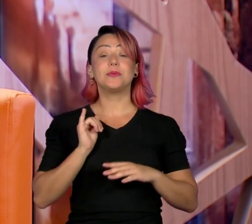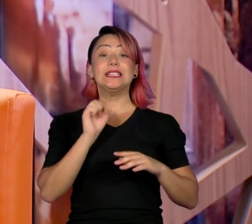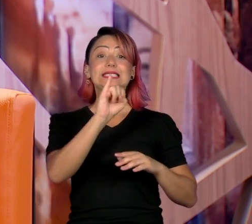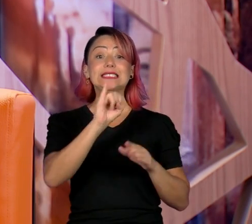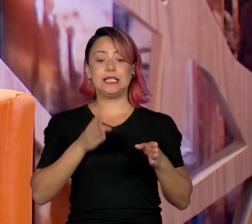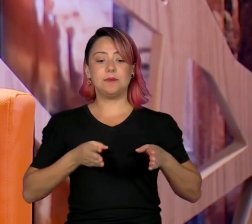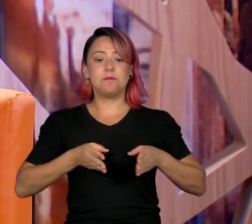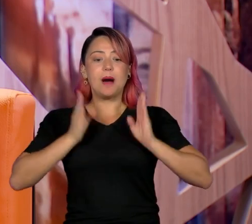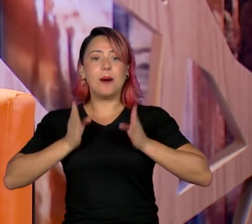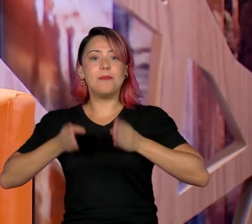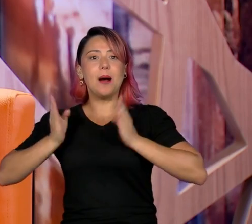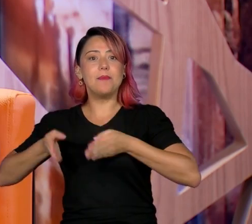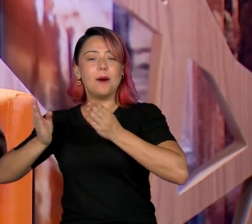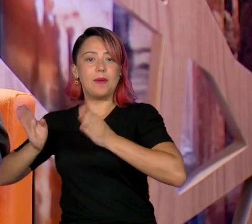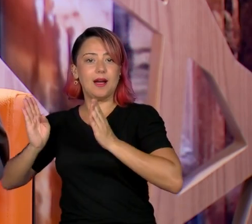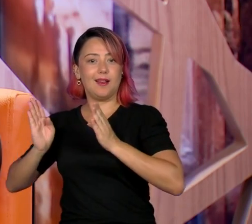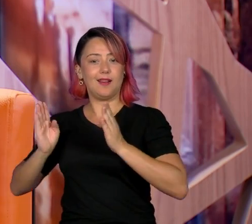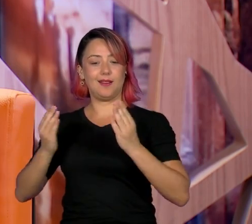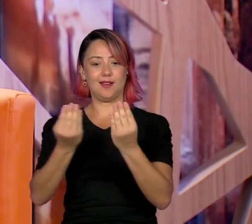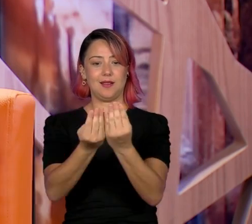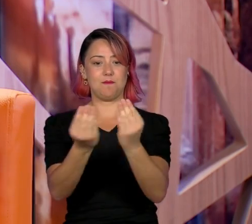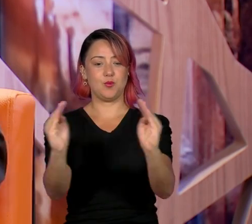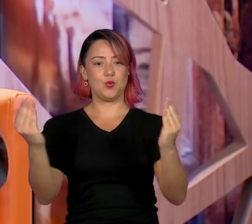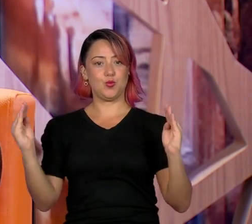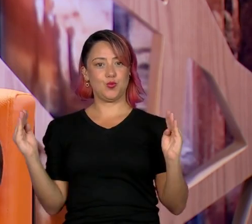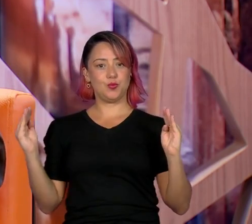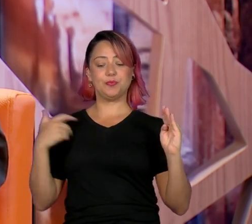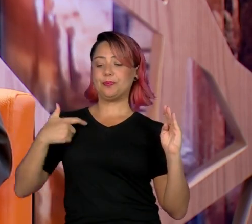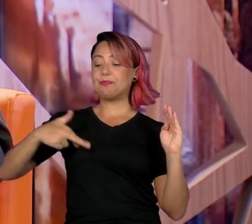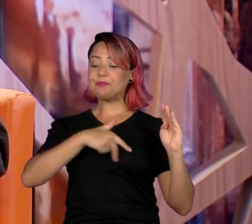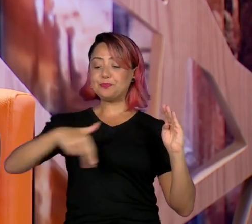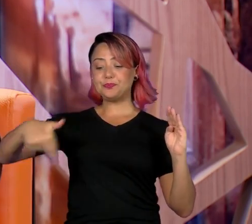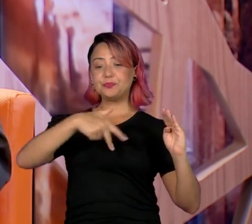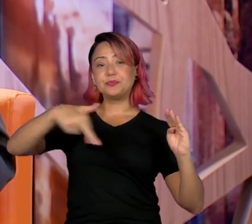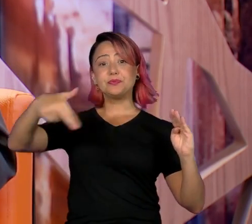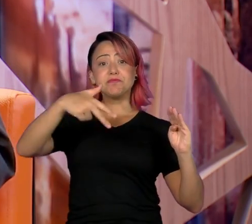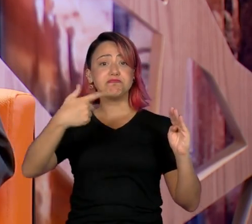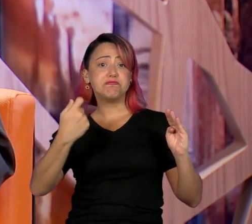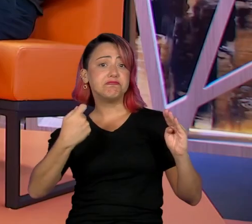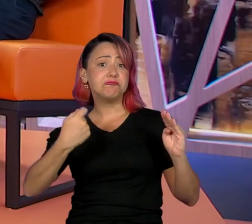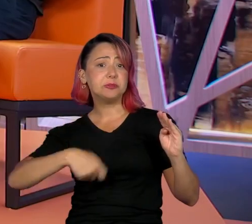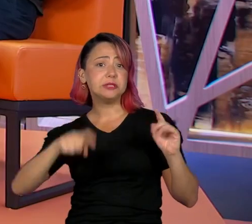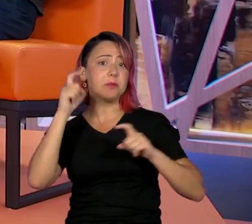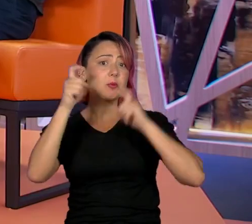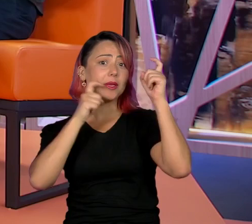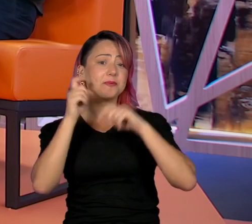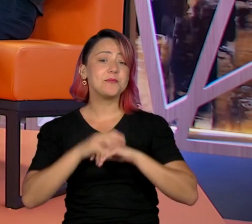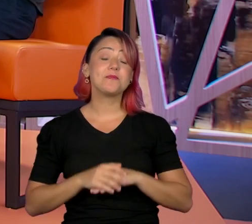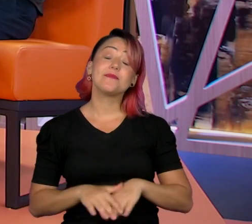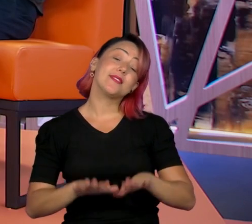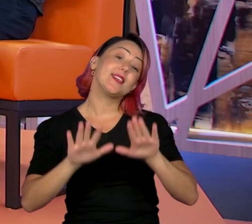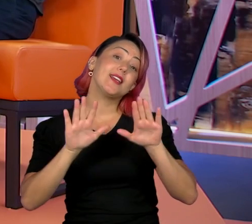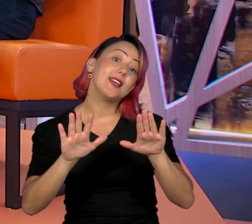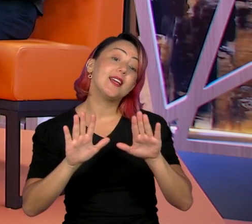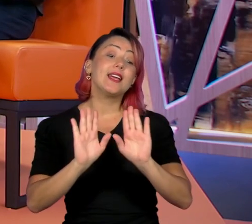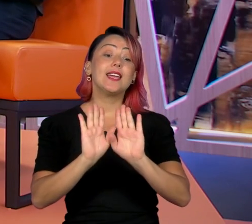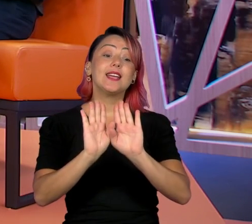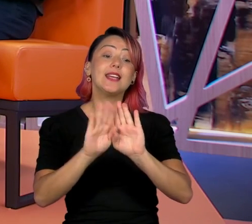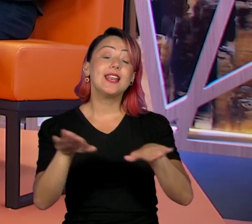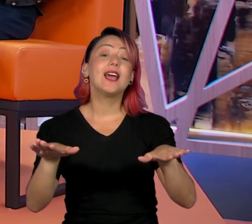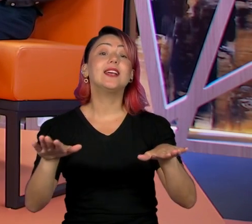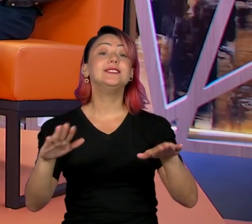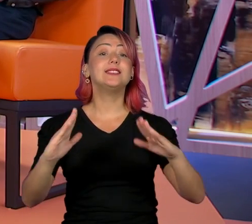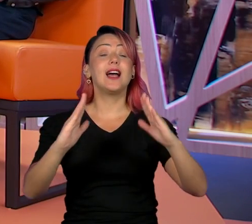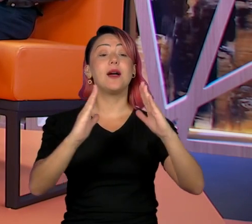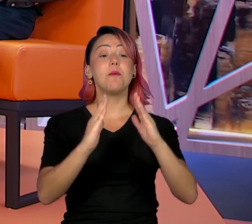mesma preocupação que uma criança que desde sempre já está na rua, já está nas vielas, em diferentes